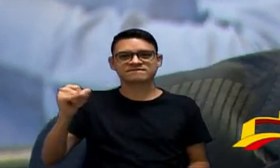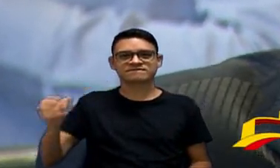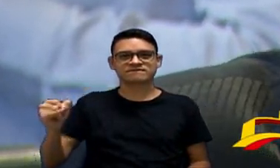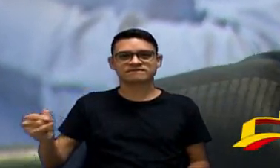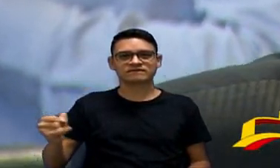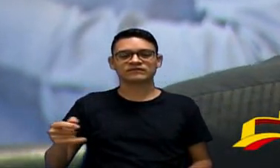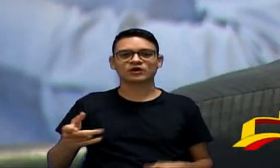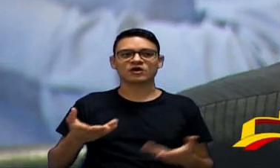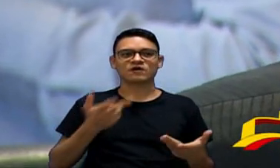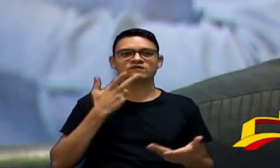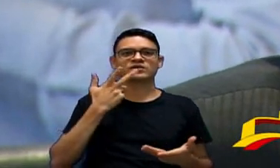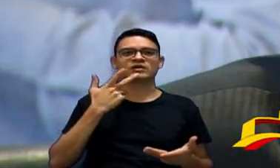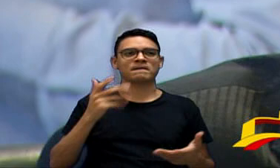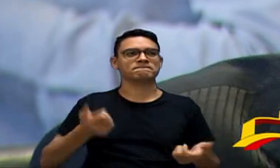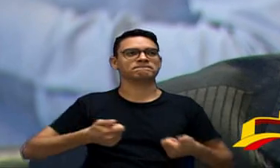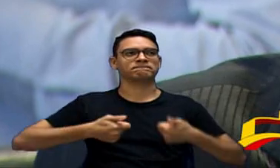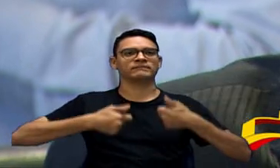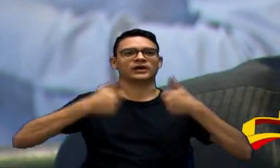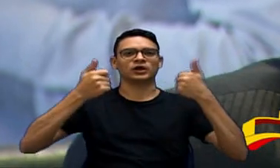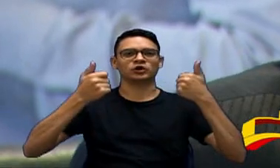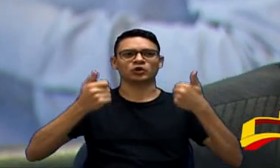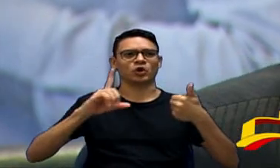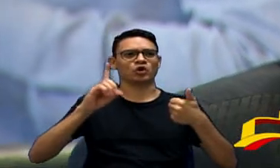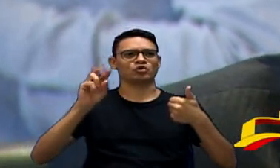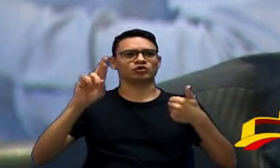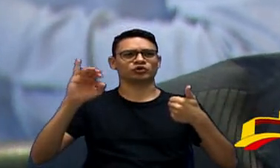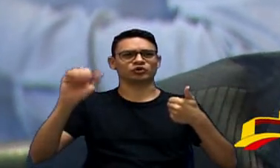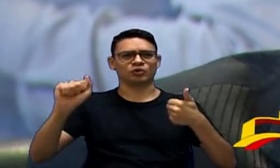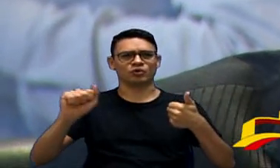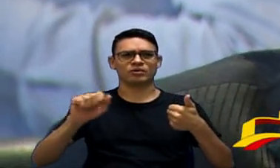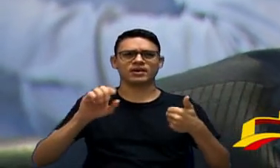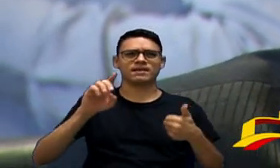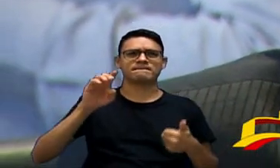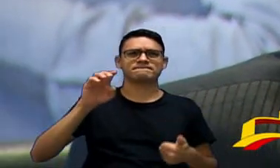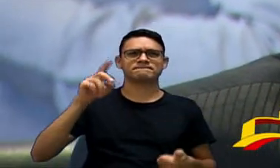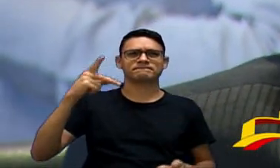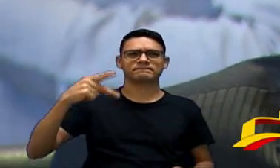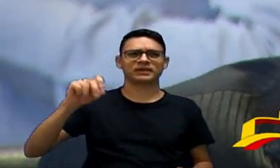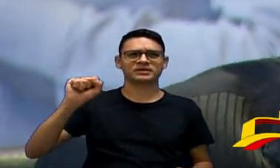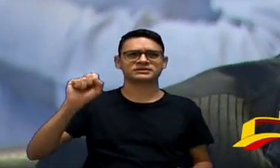menor governador que tinha no estado de São Paulo, era o Dória, era o PSDB,